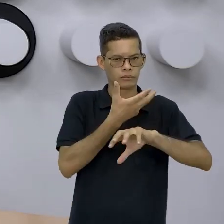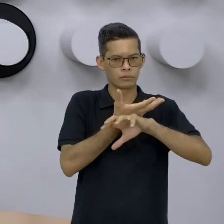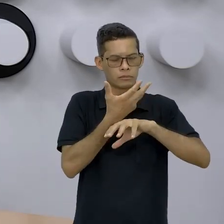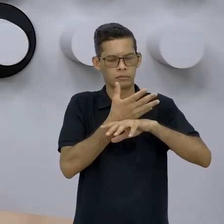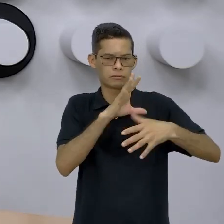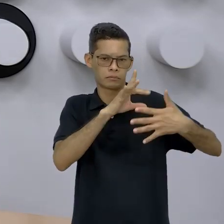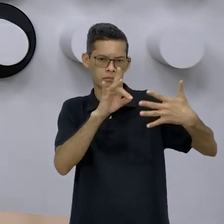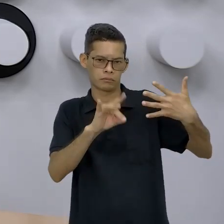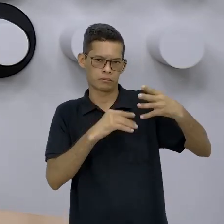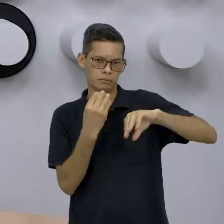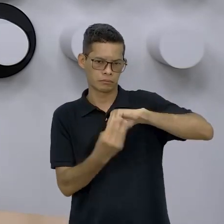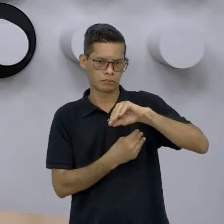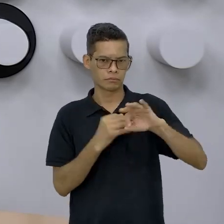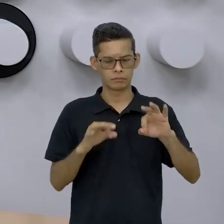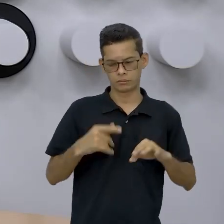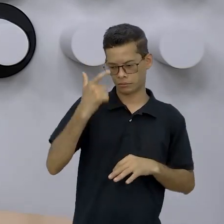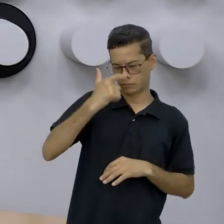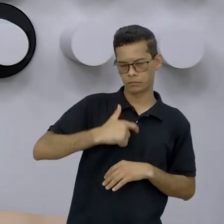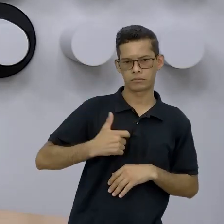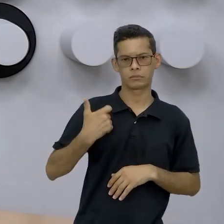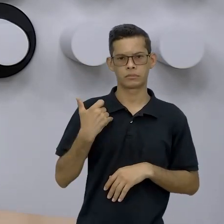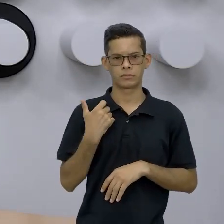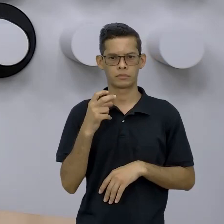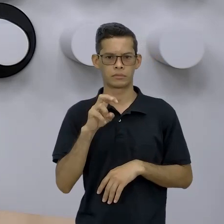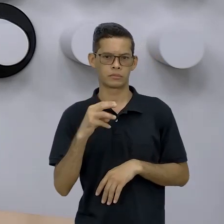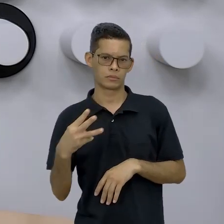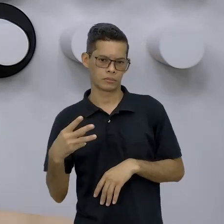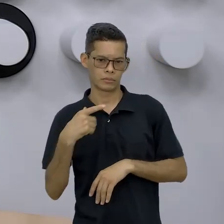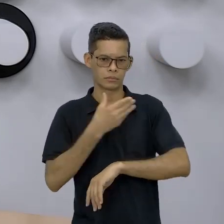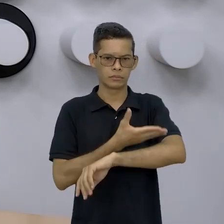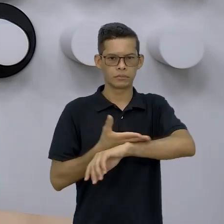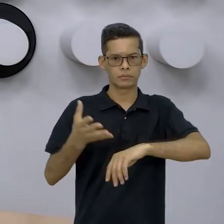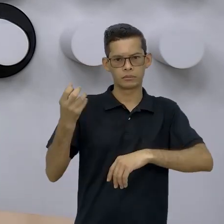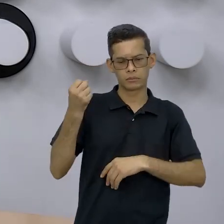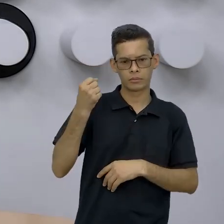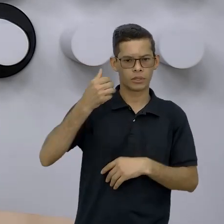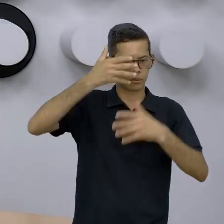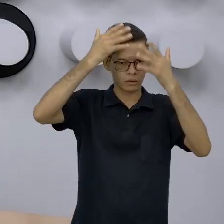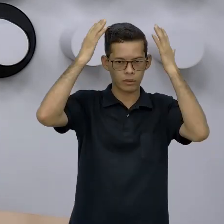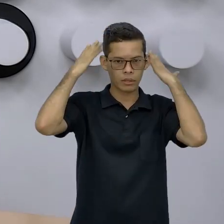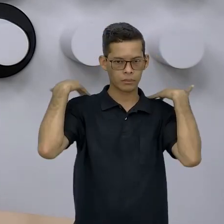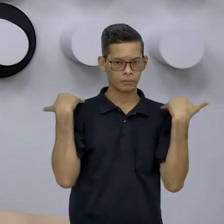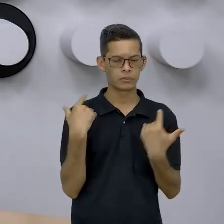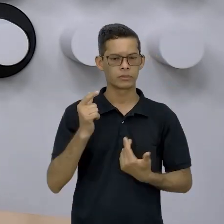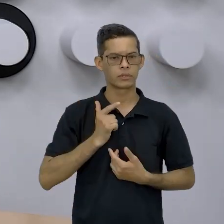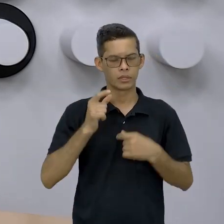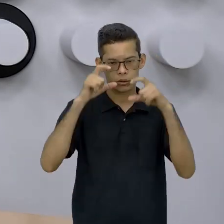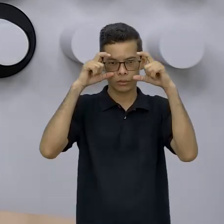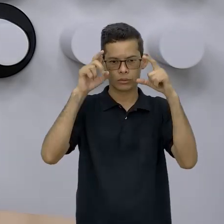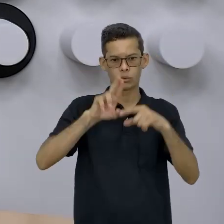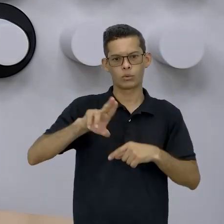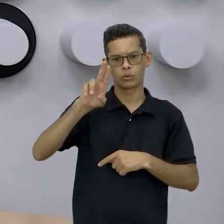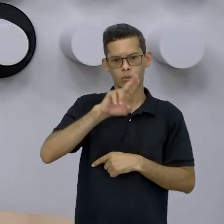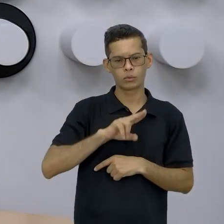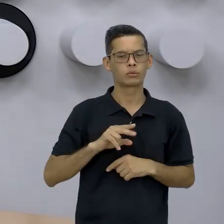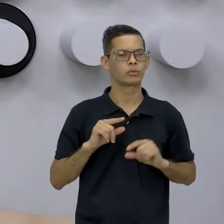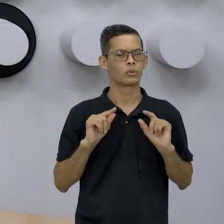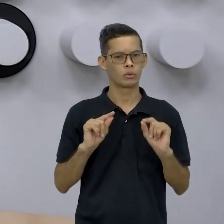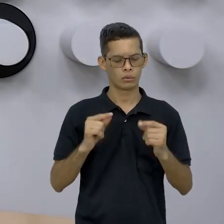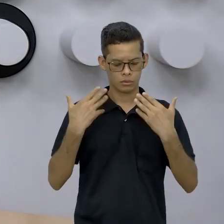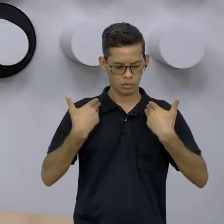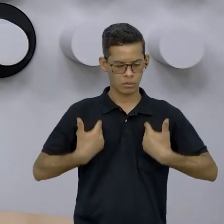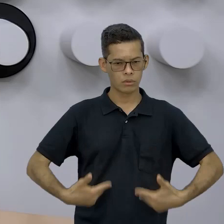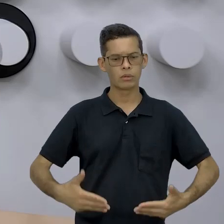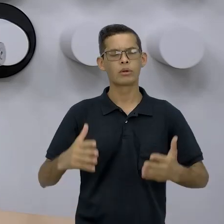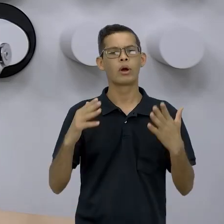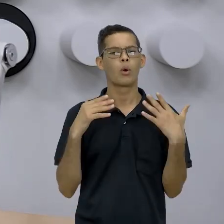transdisciplinar. Eu sou um homem de 53 anos, branco, tenho cabelos compridos, estou de óculos. A cor que predomina em mim,